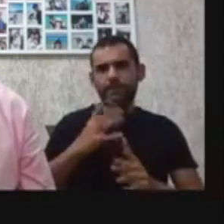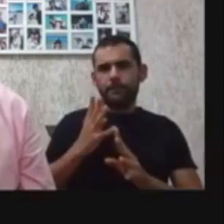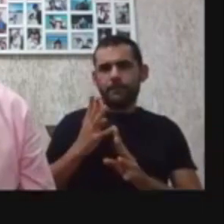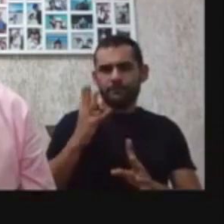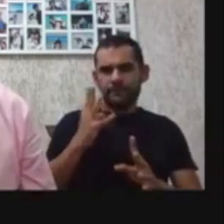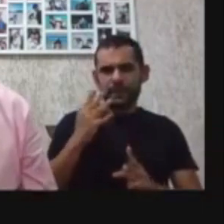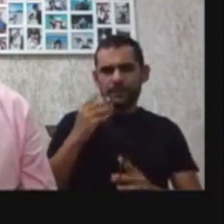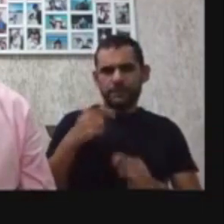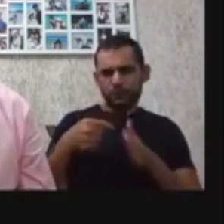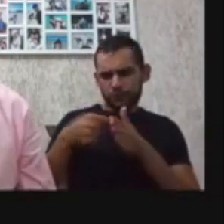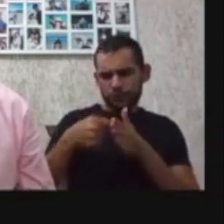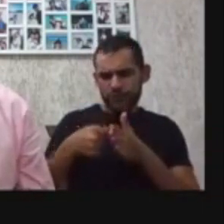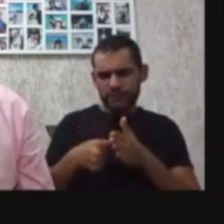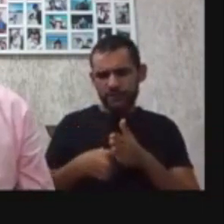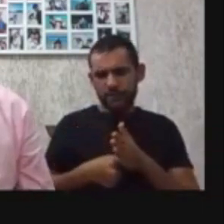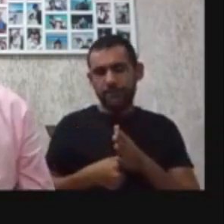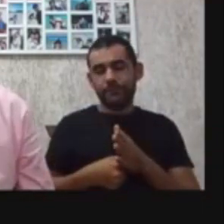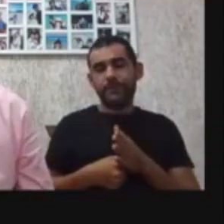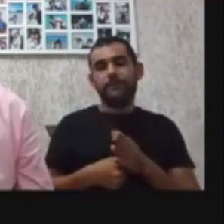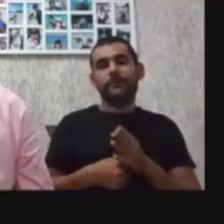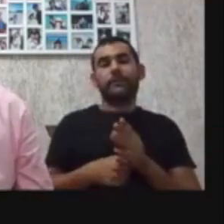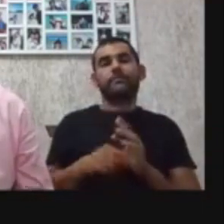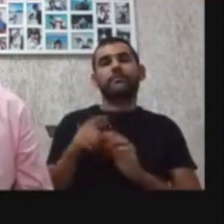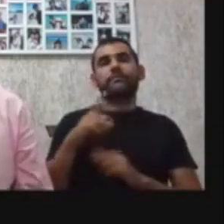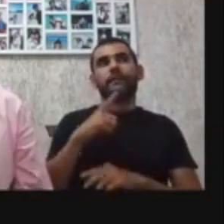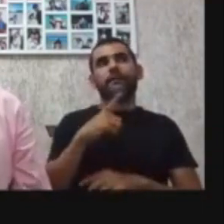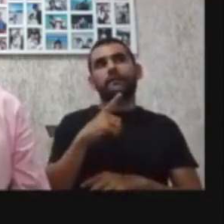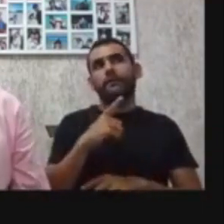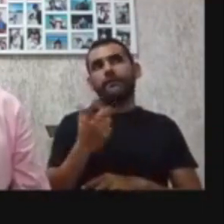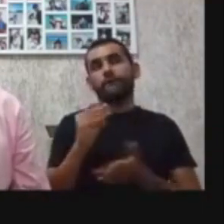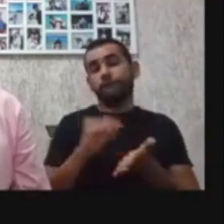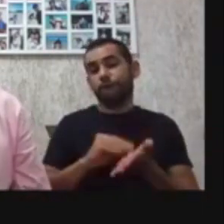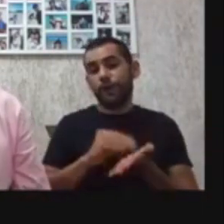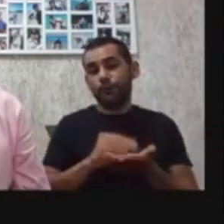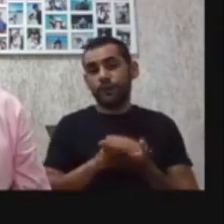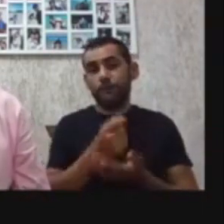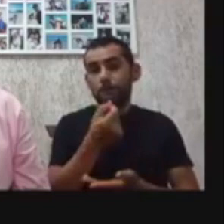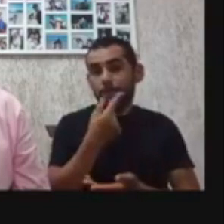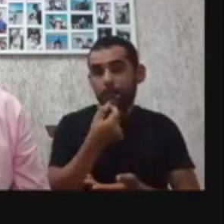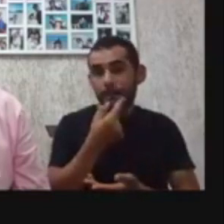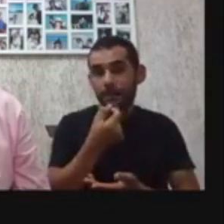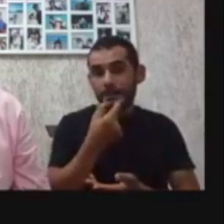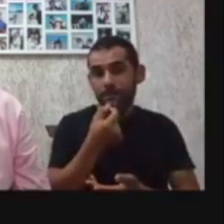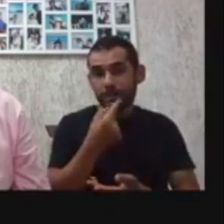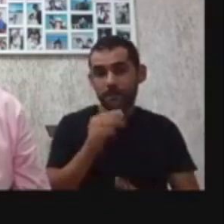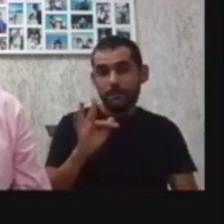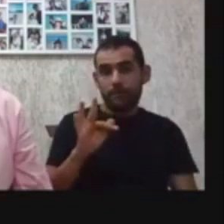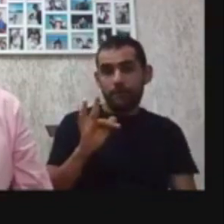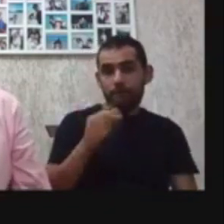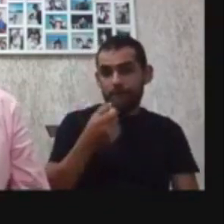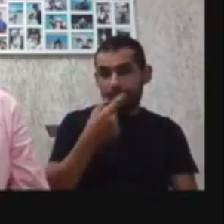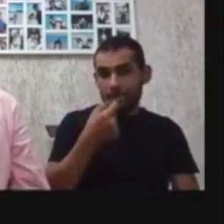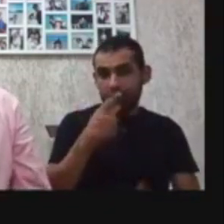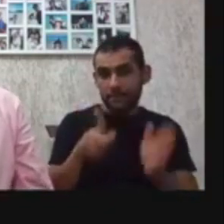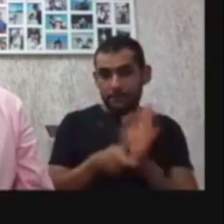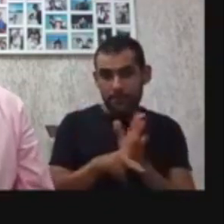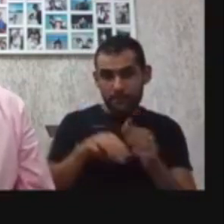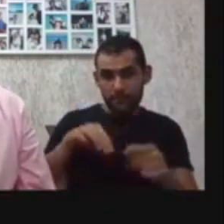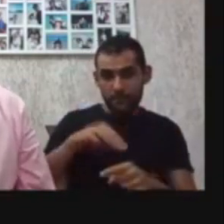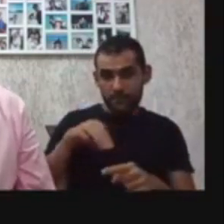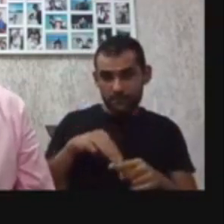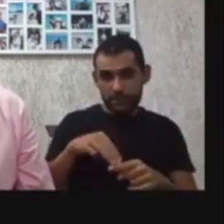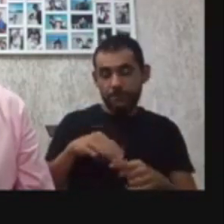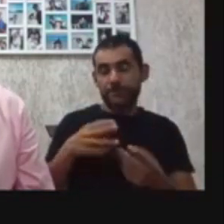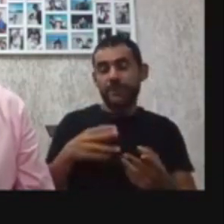de exames, se falta certos medicamentos na farmacinha municipal, se